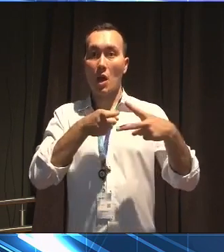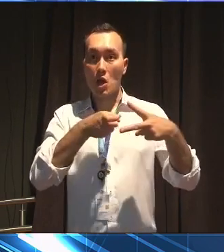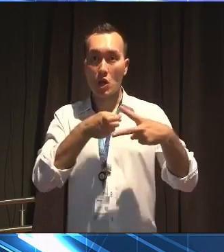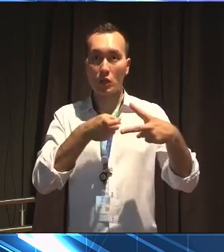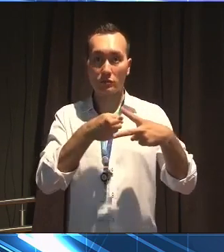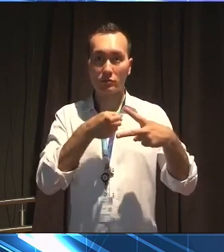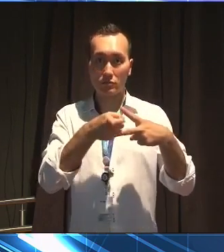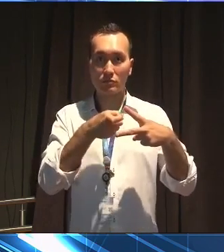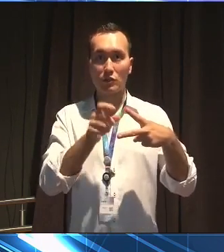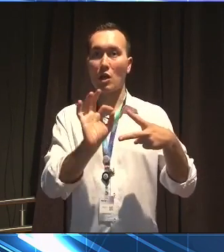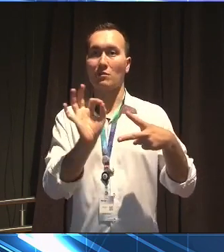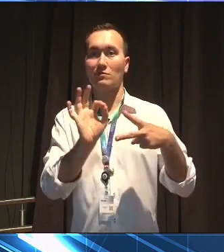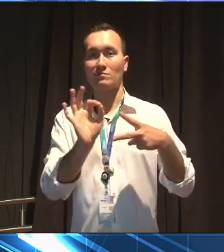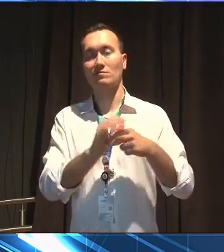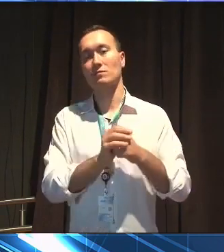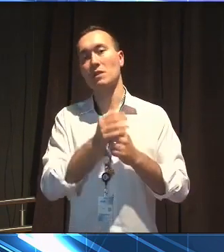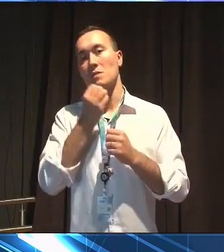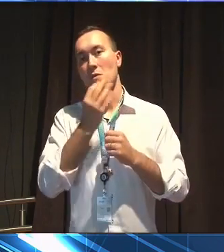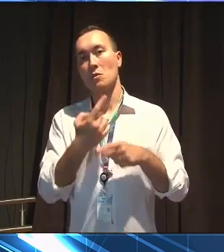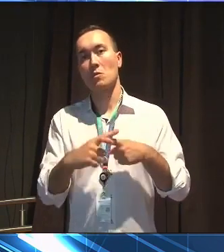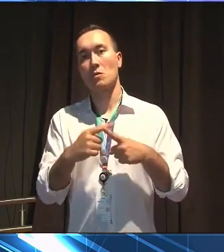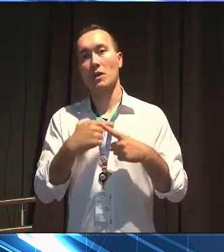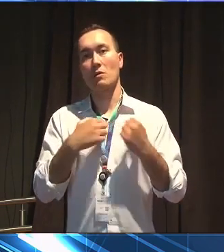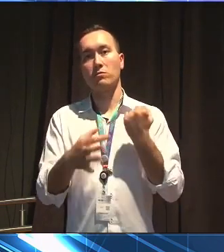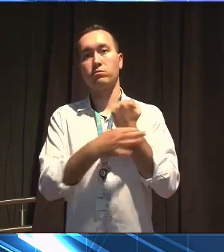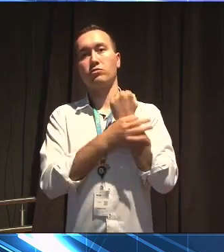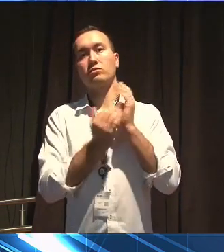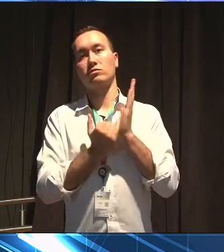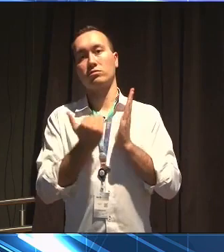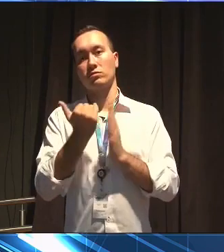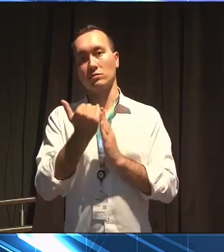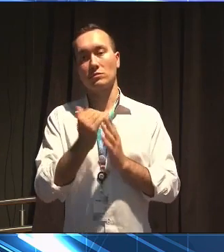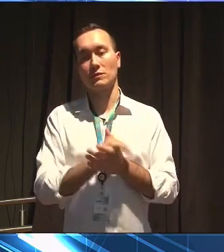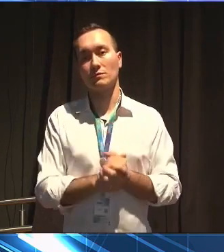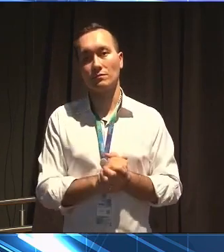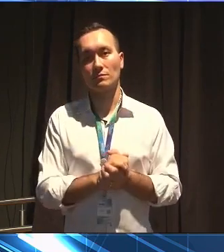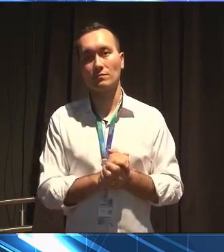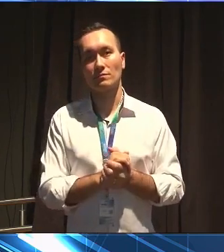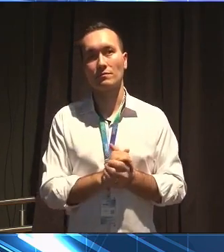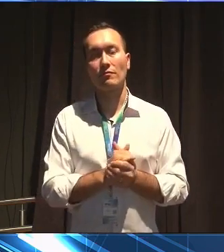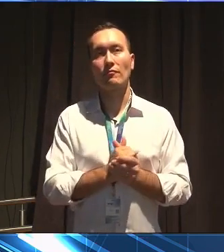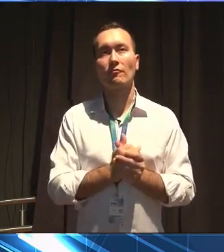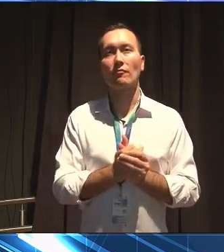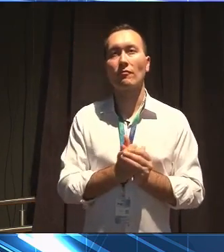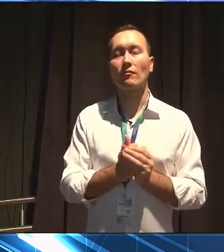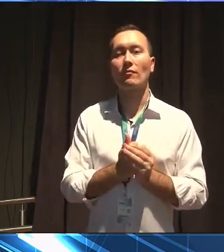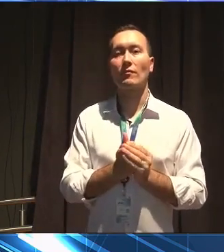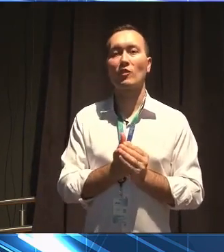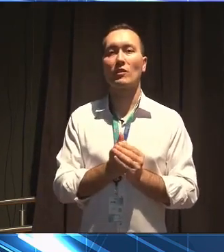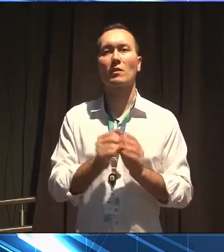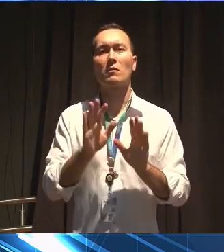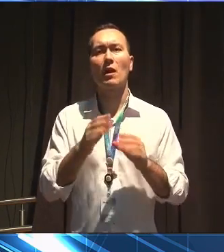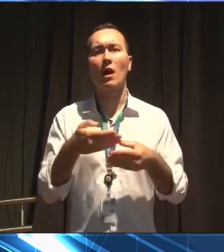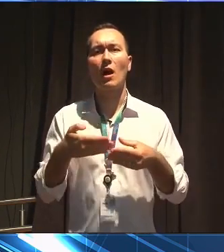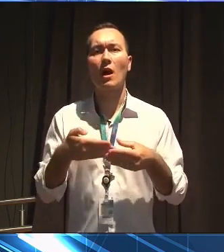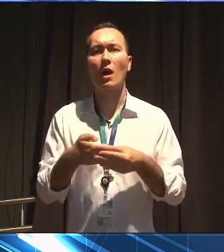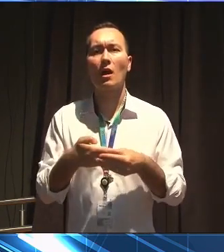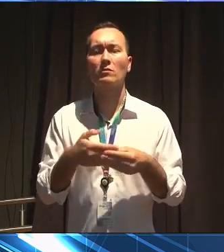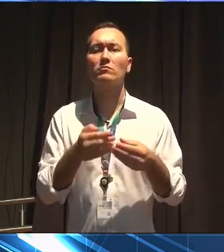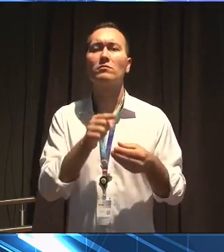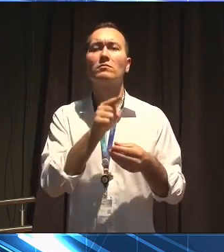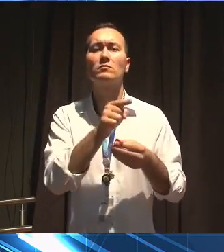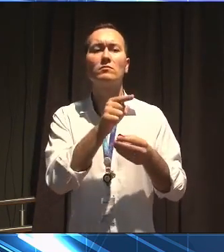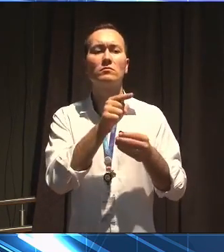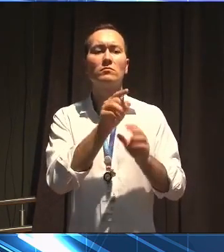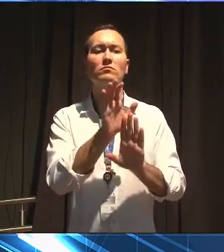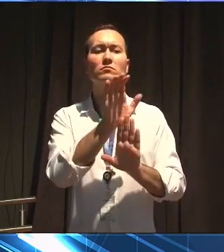CSRF, que é Cross-Site Request Forgery, enfim. Mas essencialmente como que funciona o cookie no contexto de autenticação,